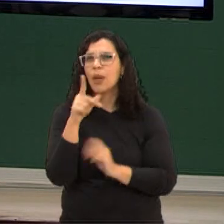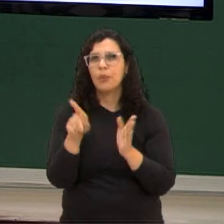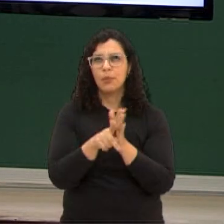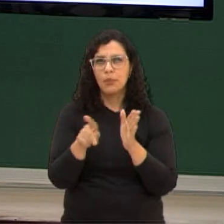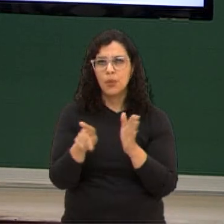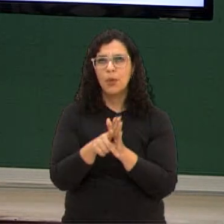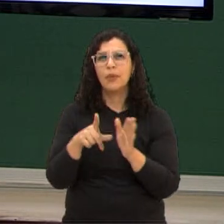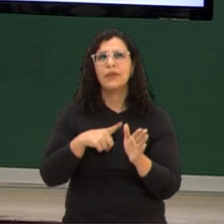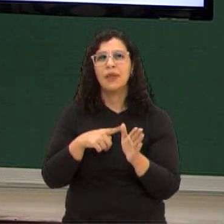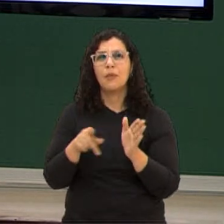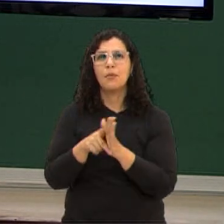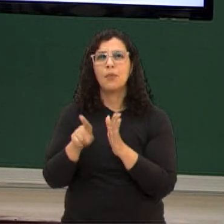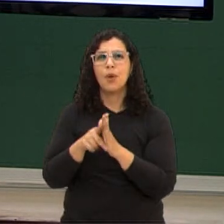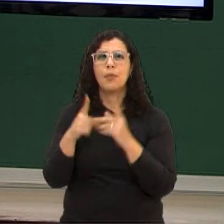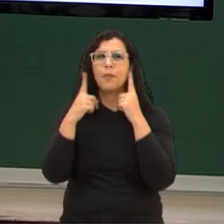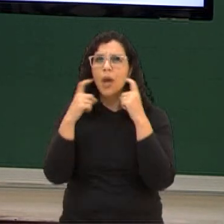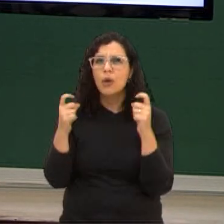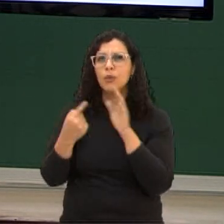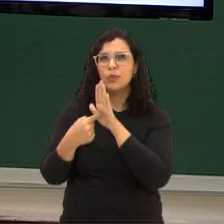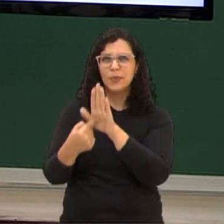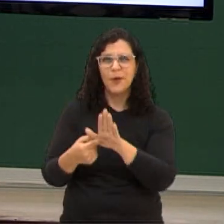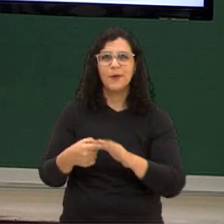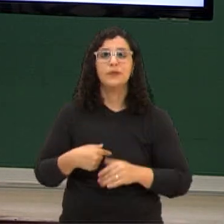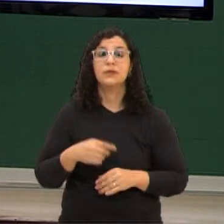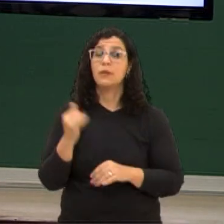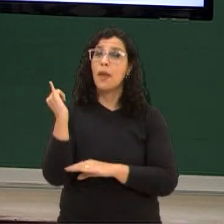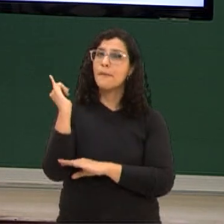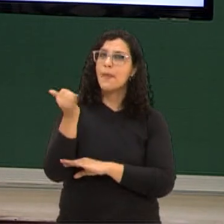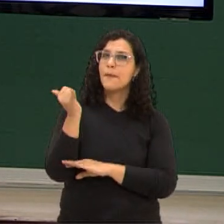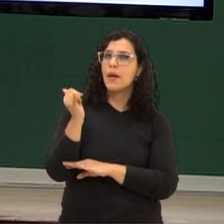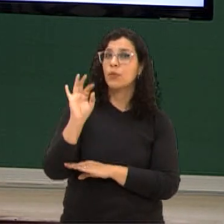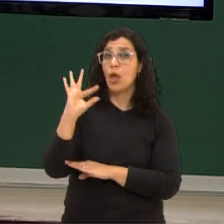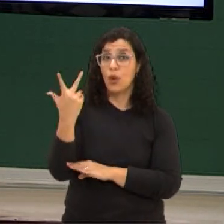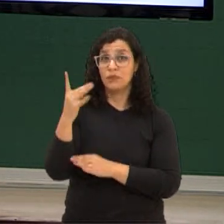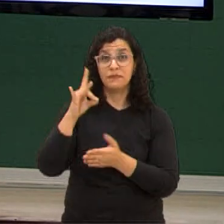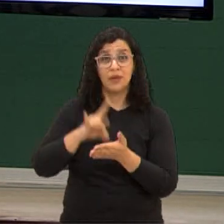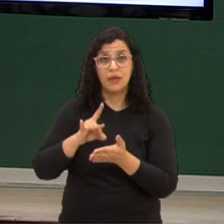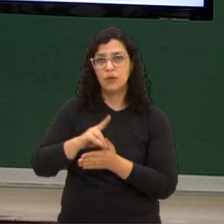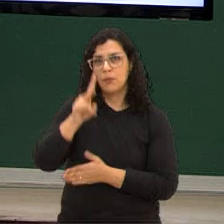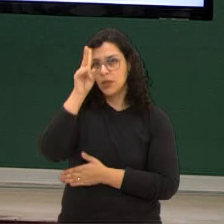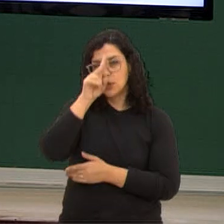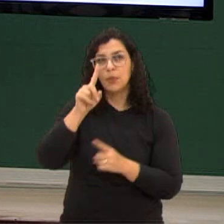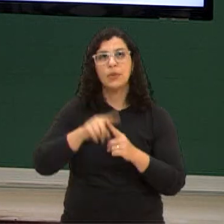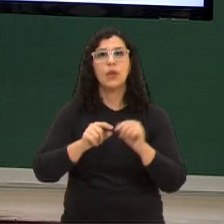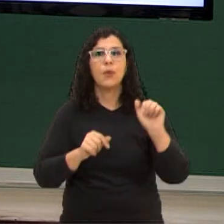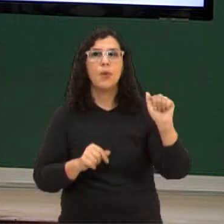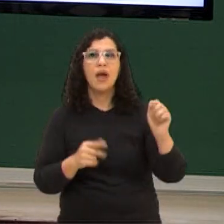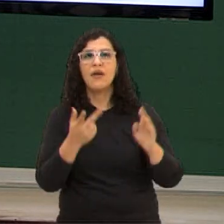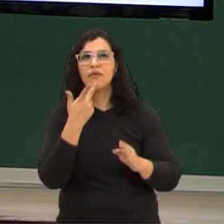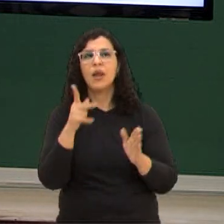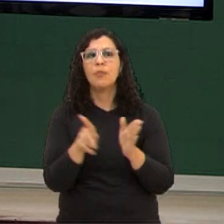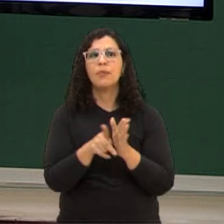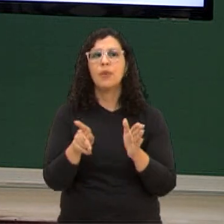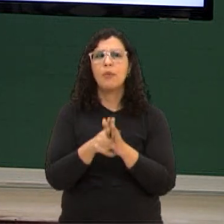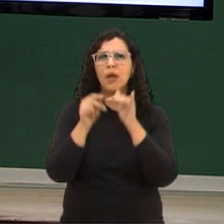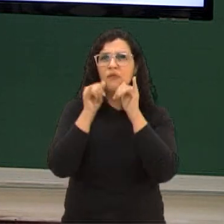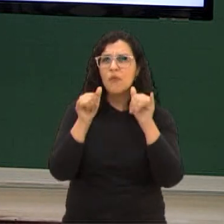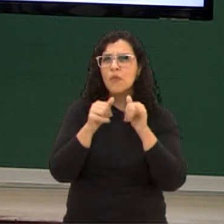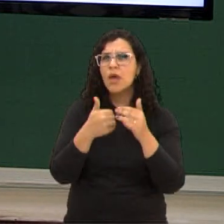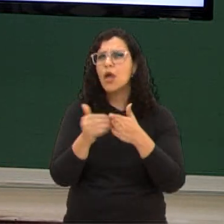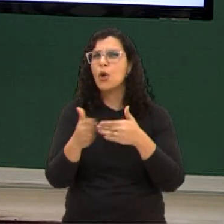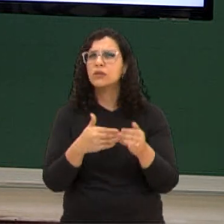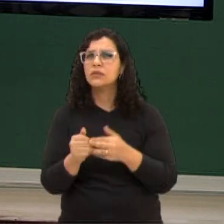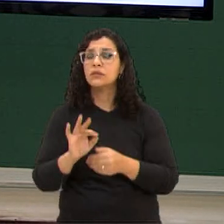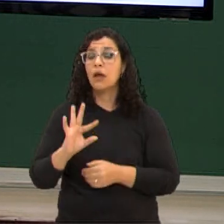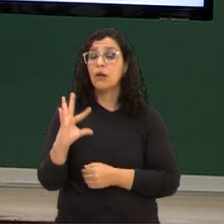as onomatopeias, e narram um fato ou uma história. Por que não é a letra A? Se trata de informes sobre hechos de